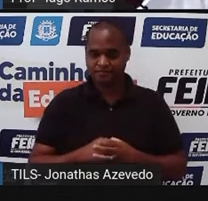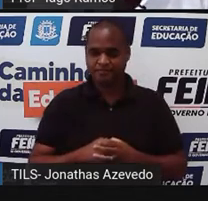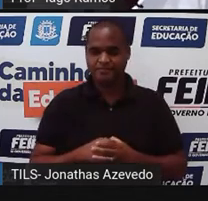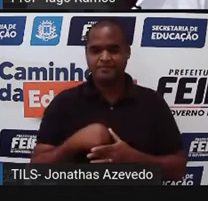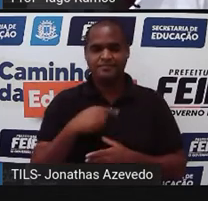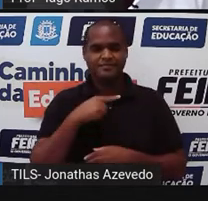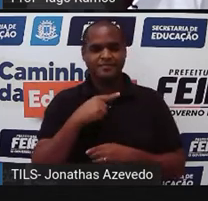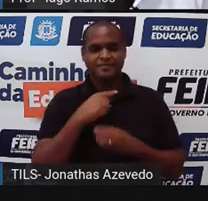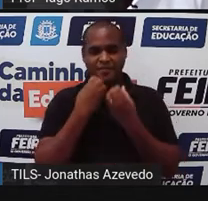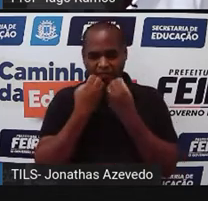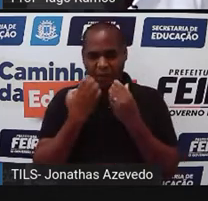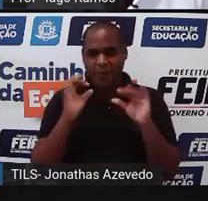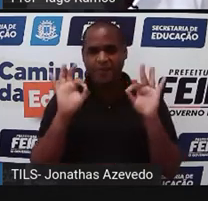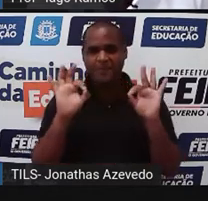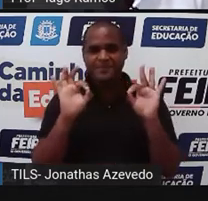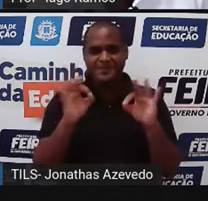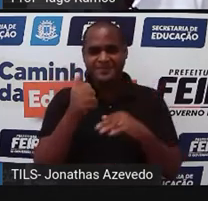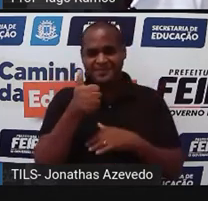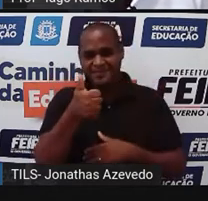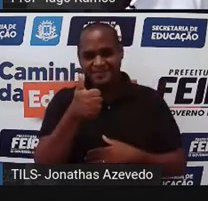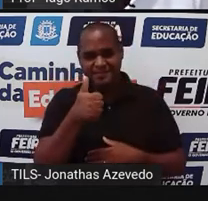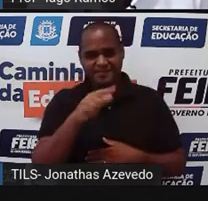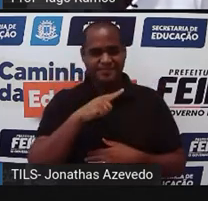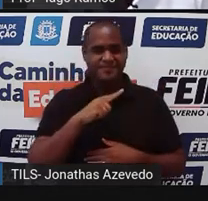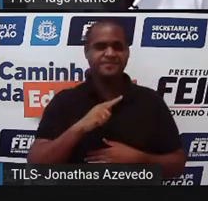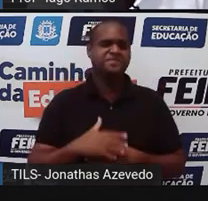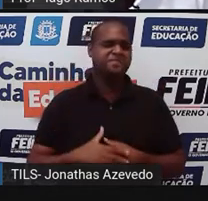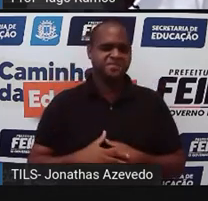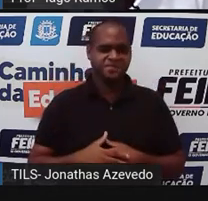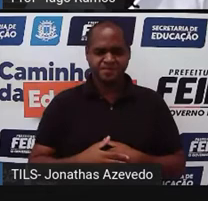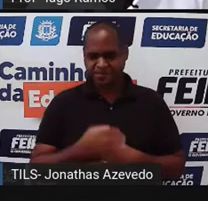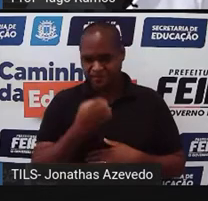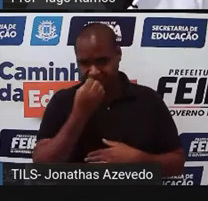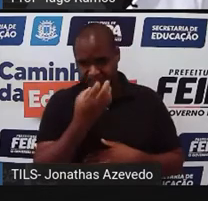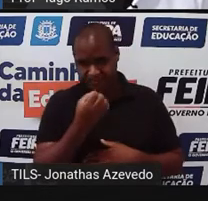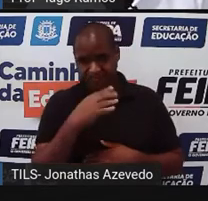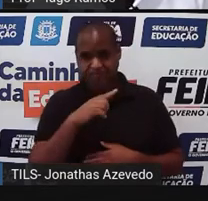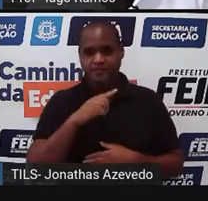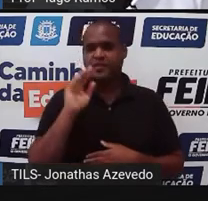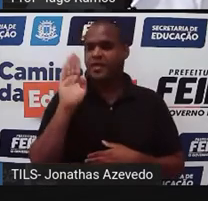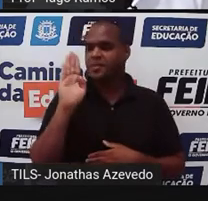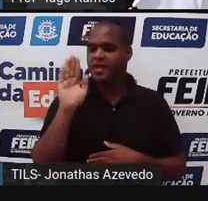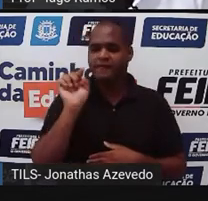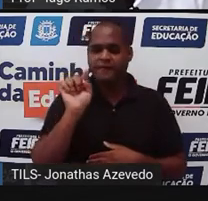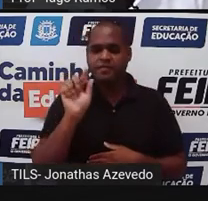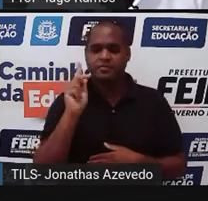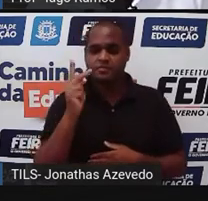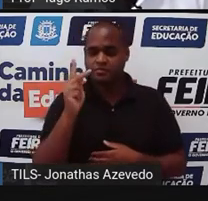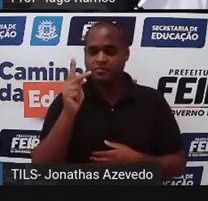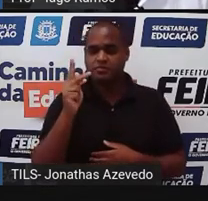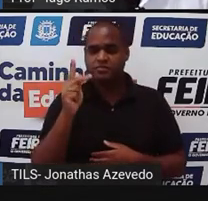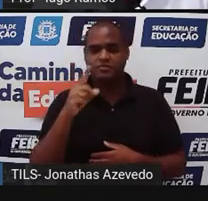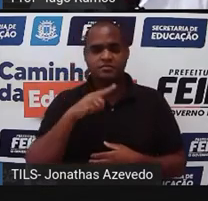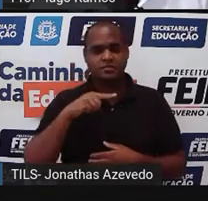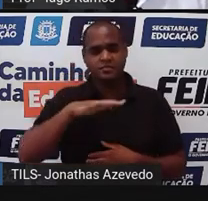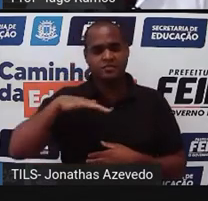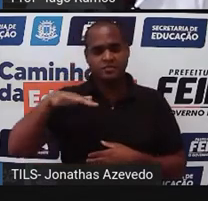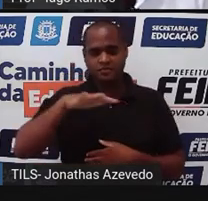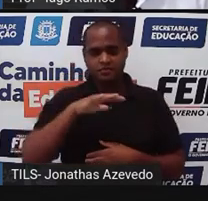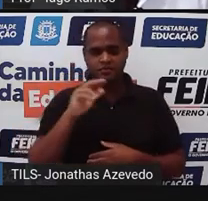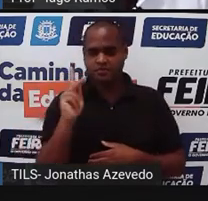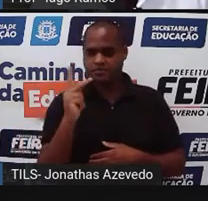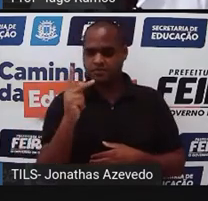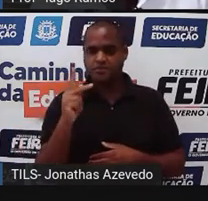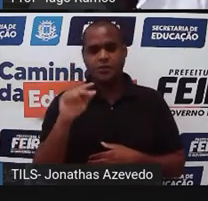pronto ali né bom o bv zagar a base